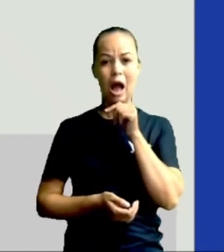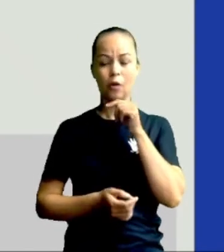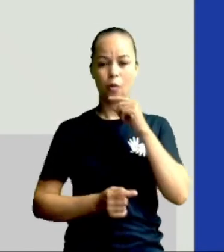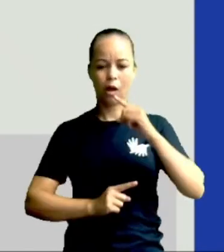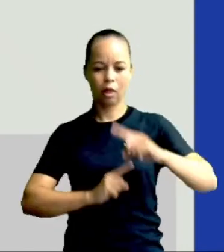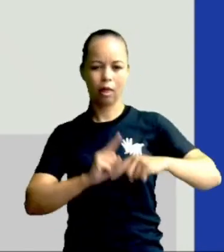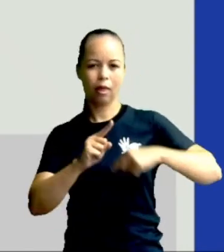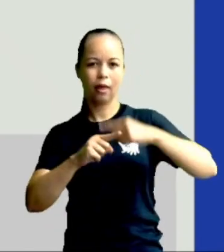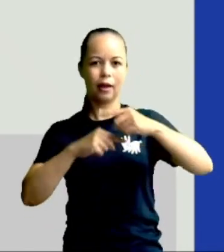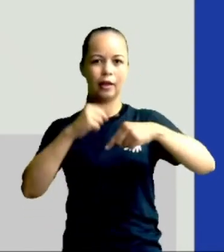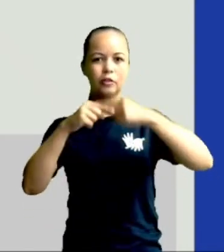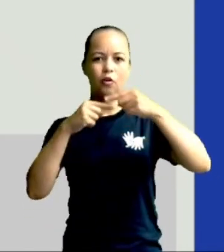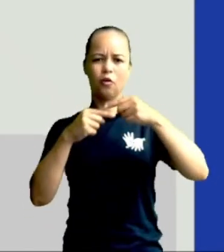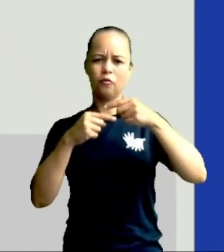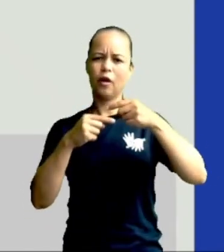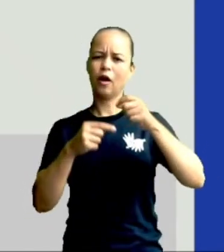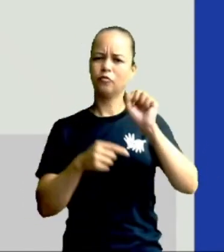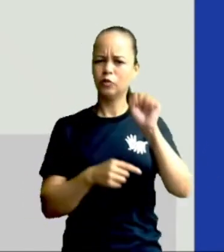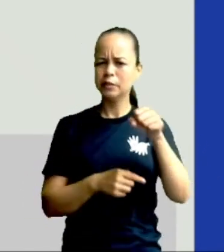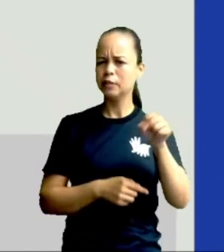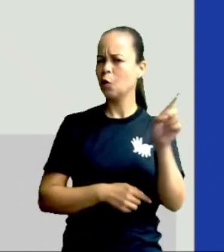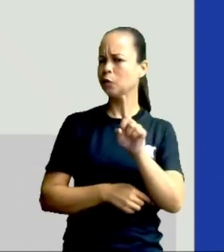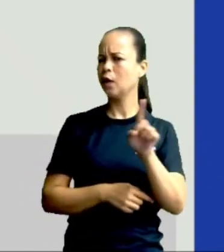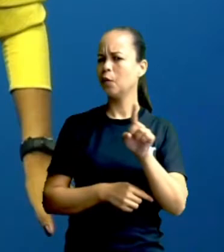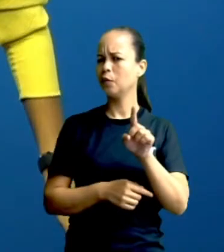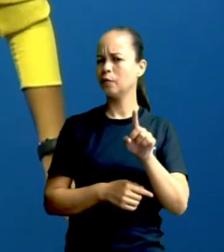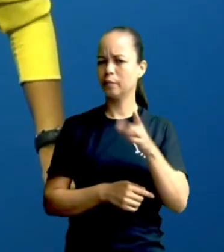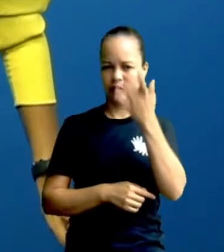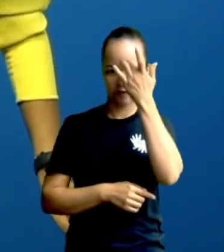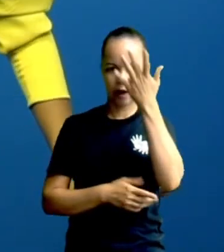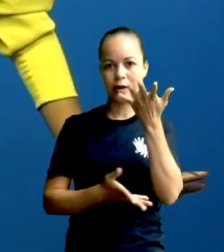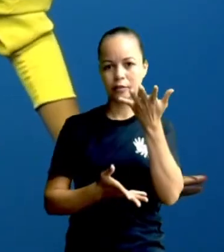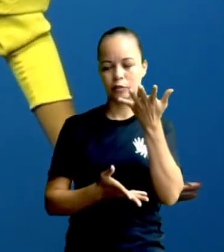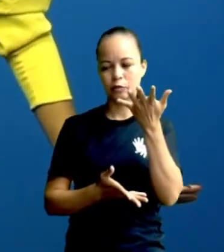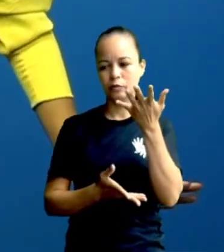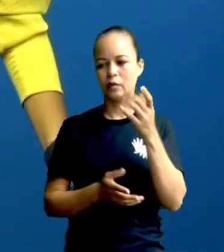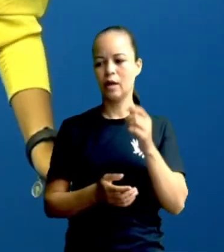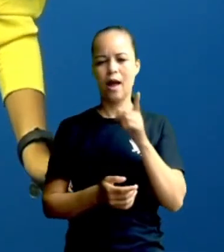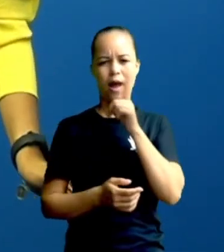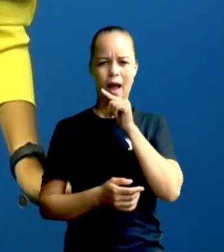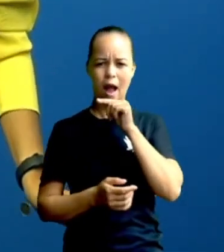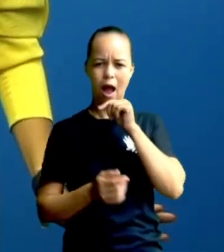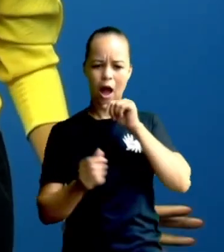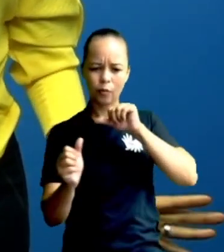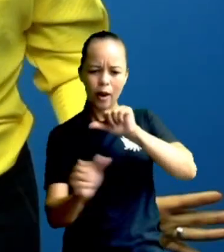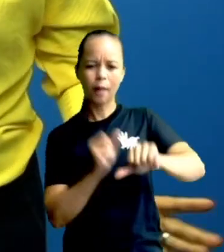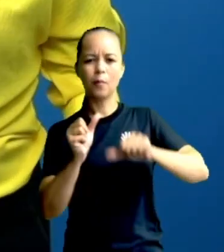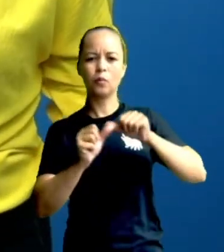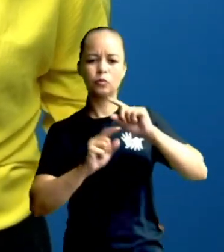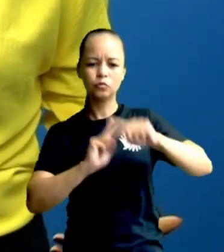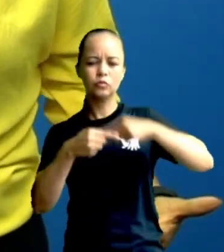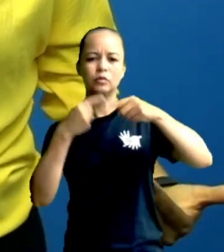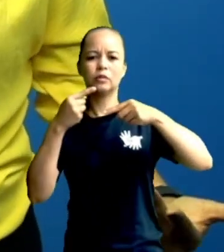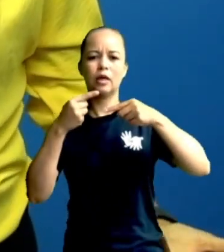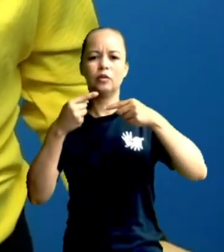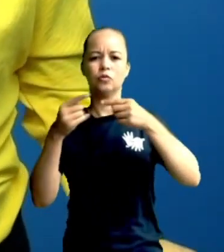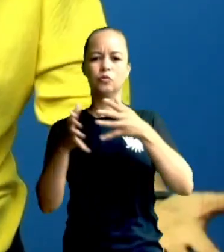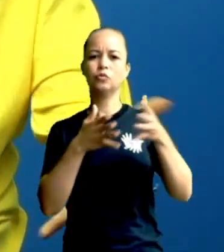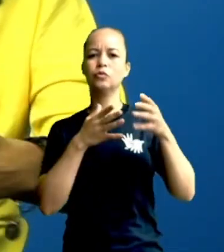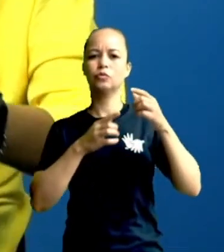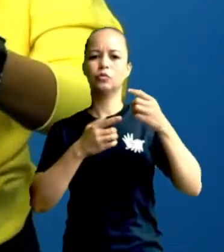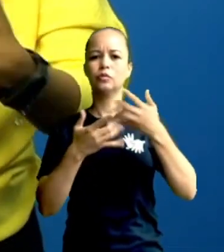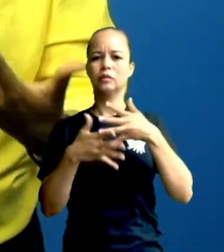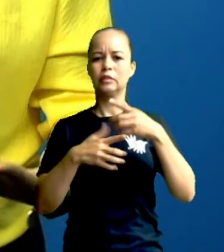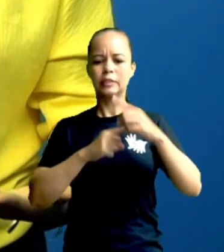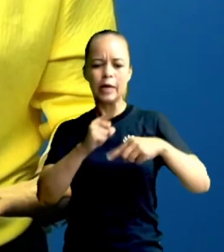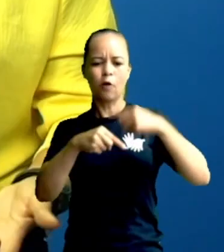renovável, minha gente? Sim ou não? Bem fácil. Sim ou não? Será que a água é um recurso renovável